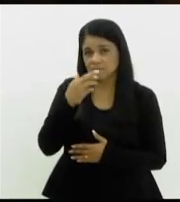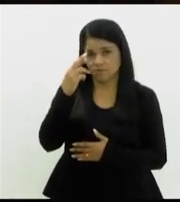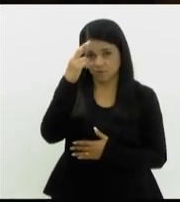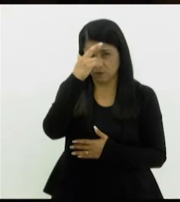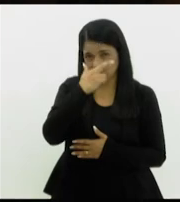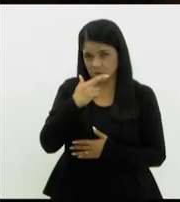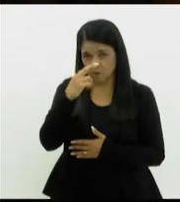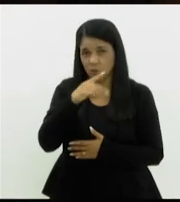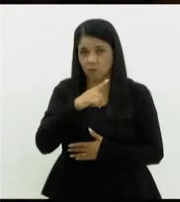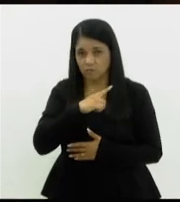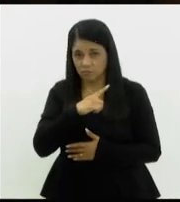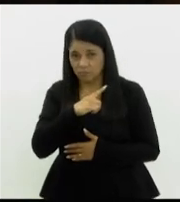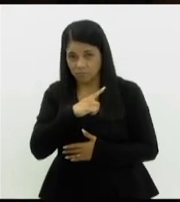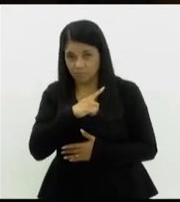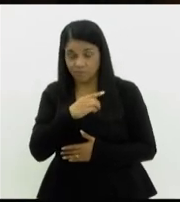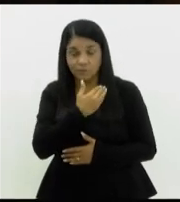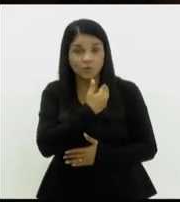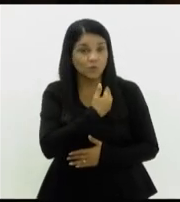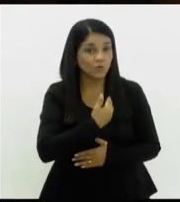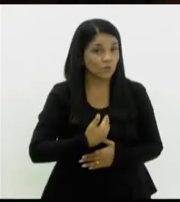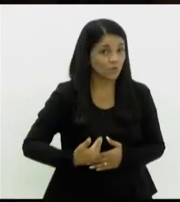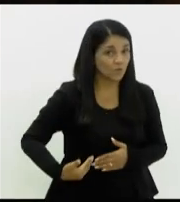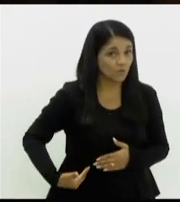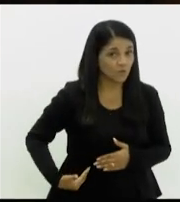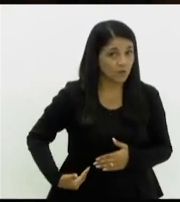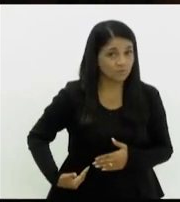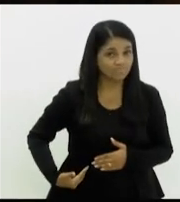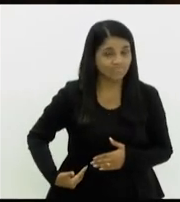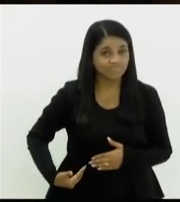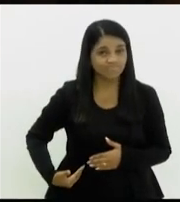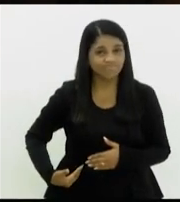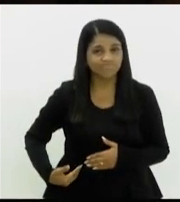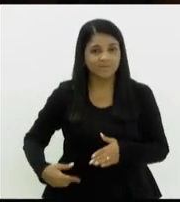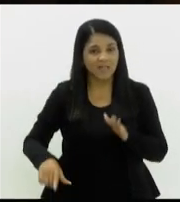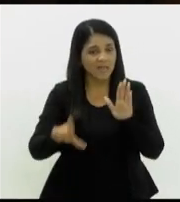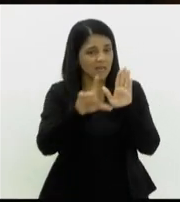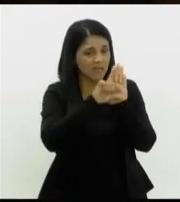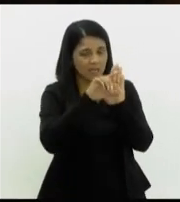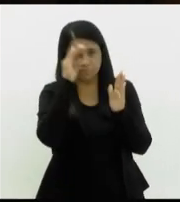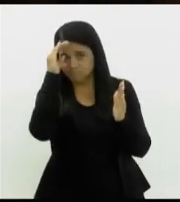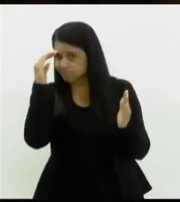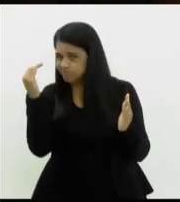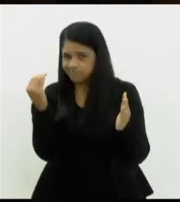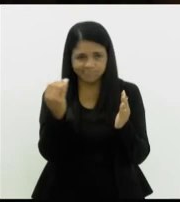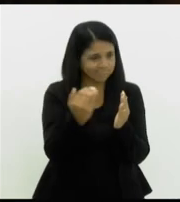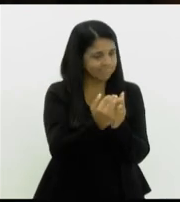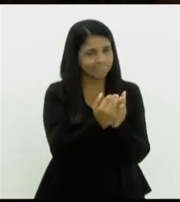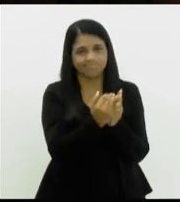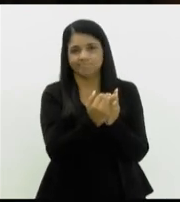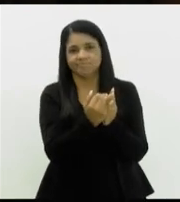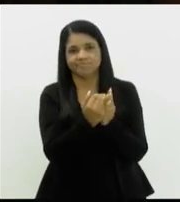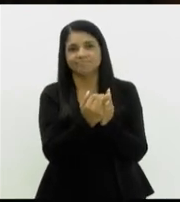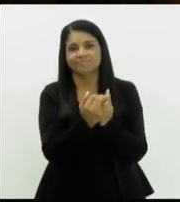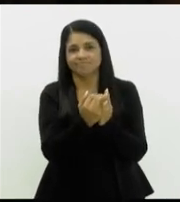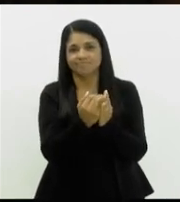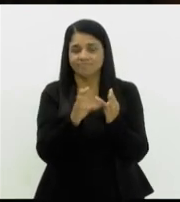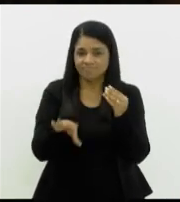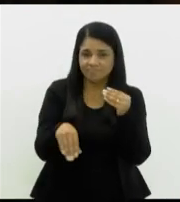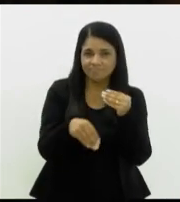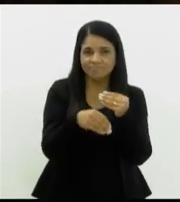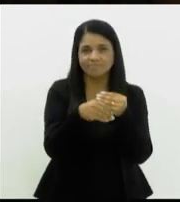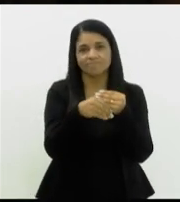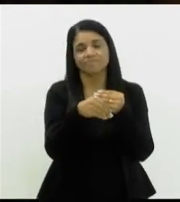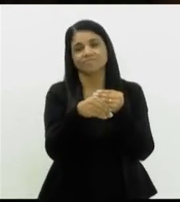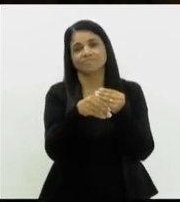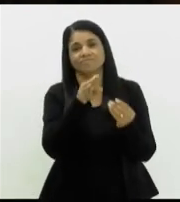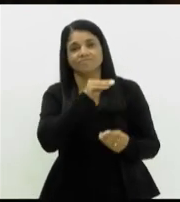um Estado que o governo está descumprindo uma legislação aprovada, inclusive que garantia a recomposição de perdas dos servidores